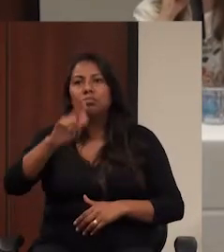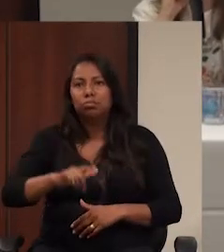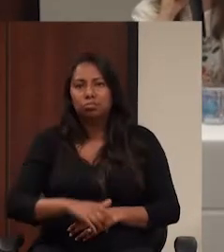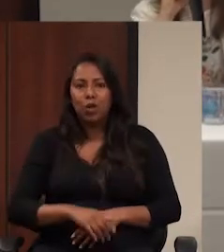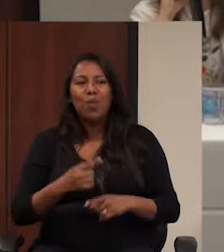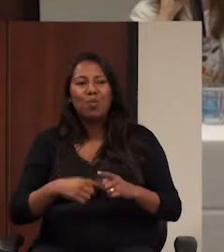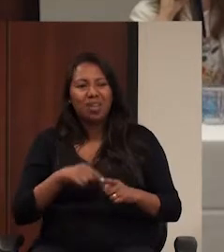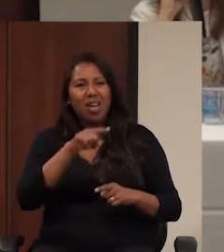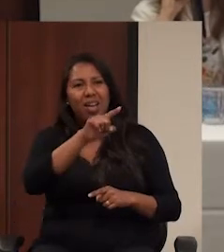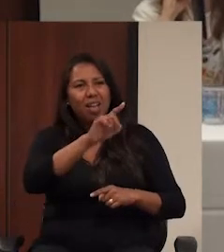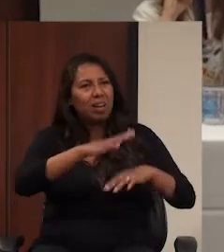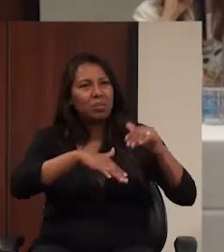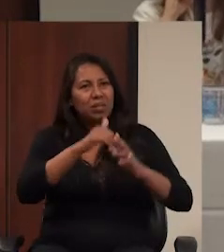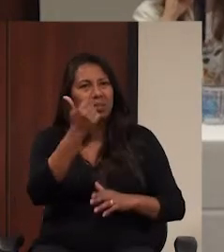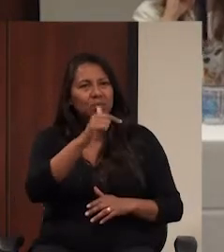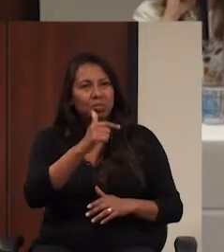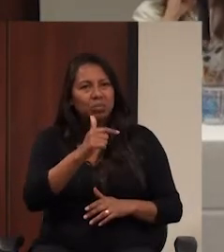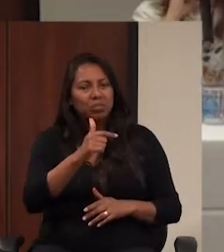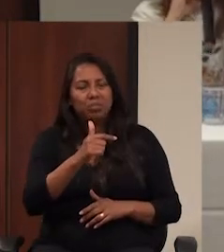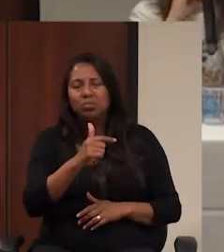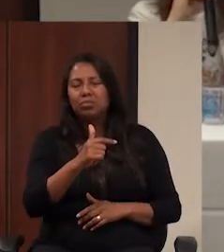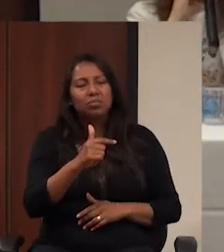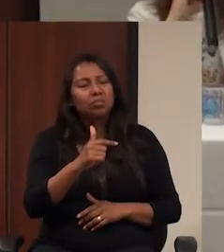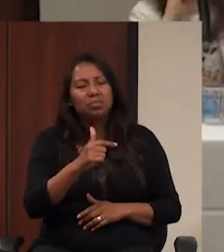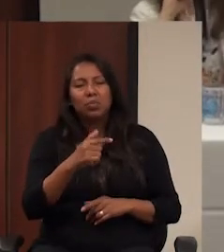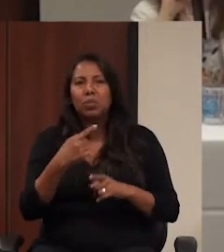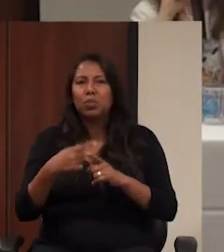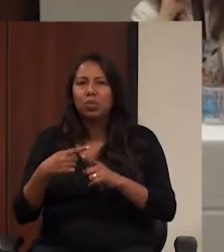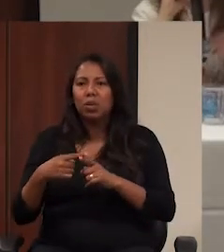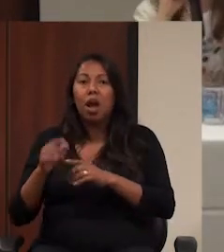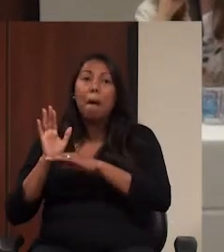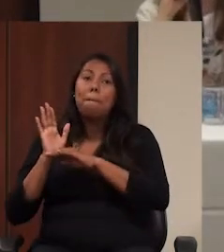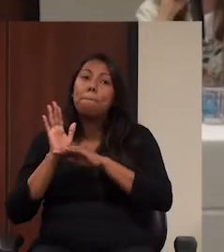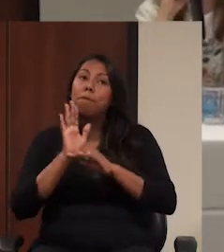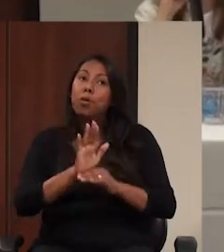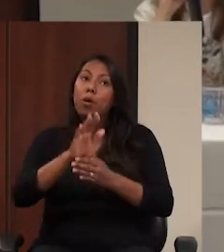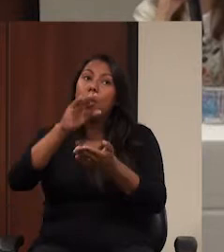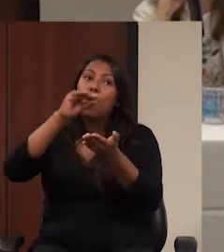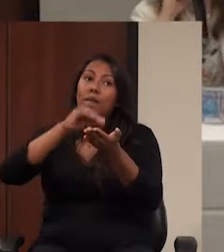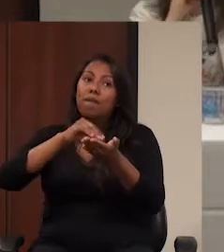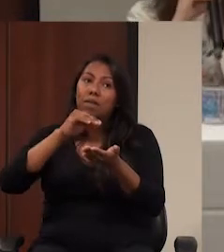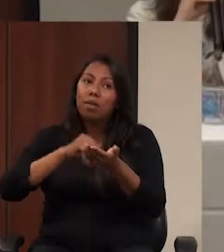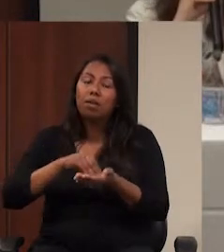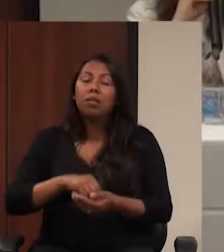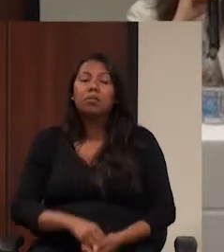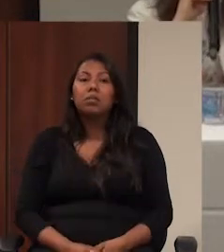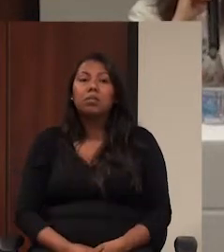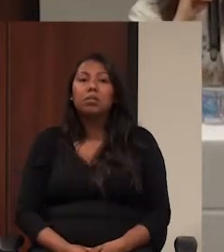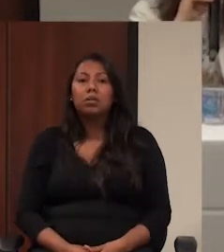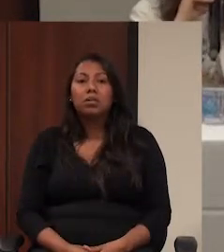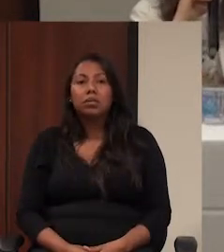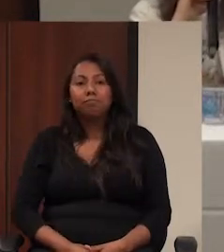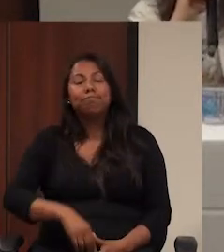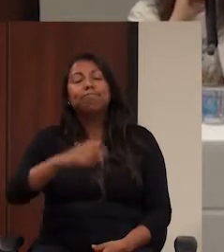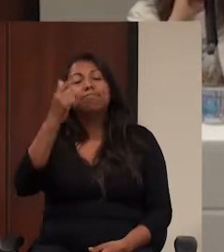pela capacidade de tomar uma decisão, mas pela falta de apoio, né? Pelo apoio que receberam para exercer. Então,